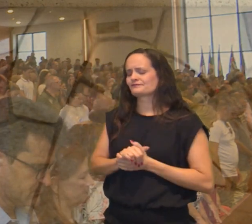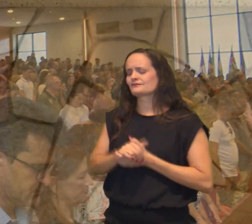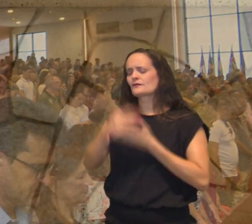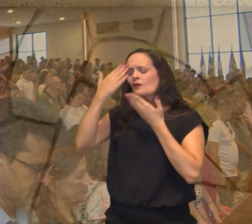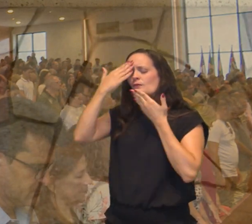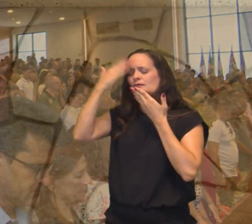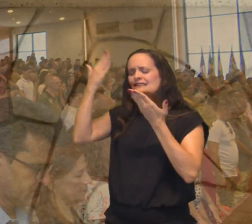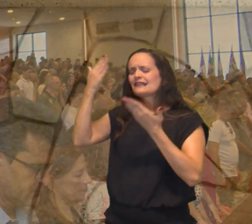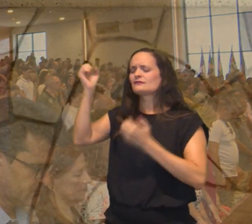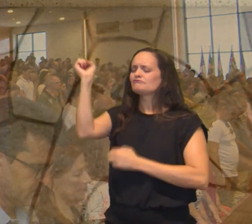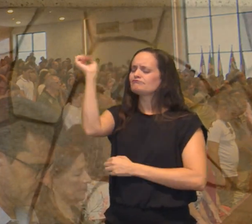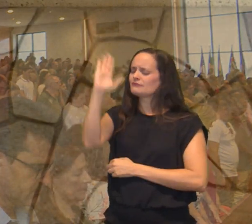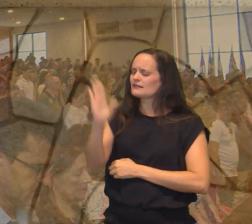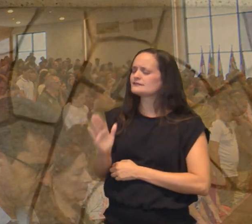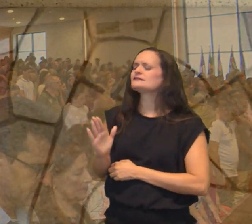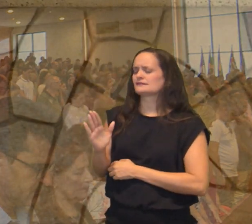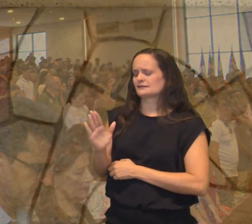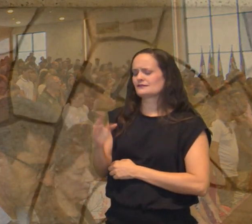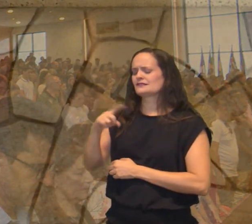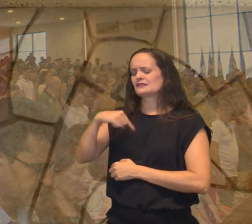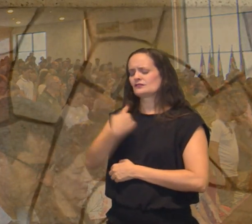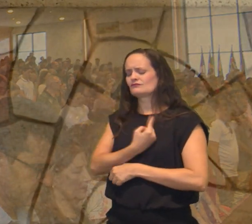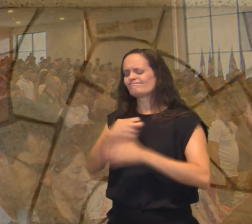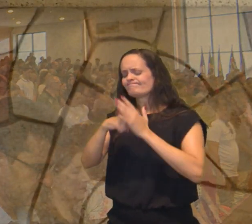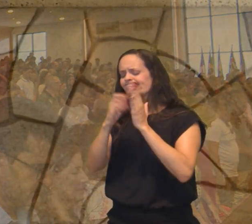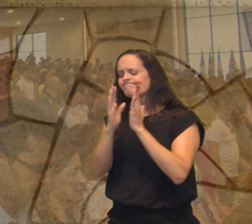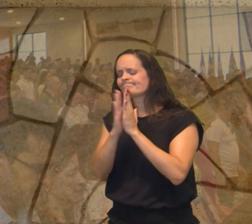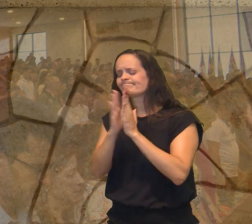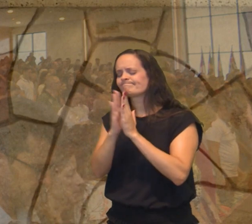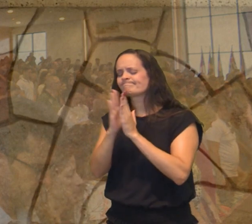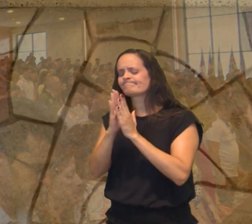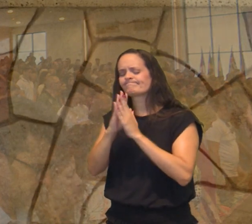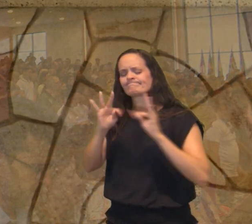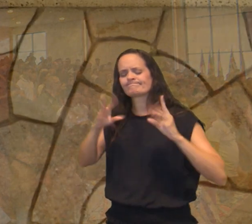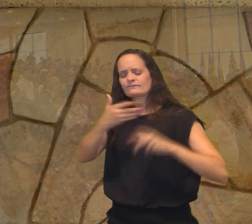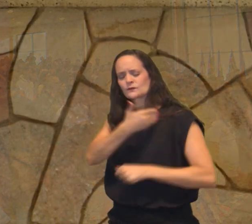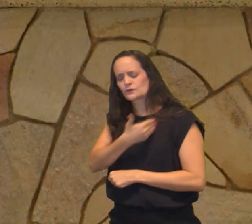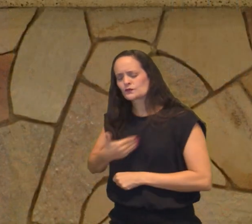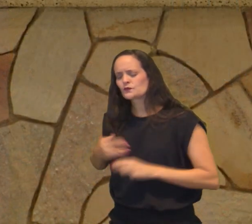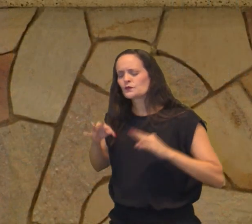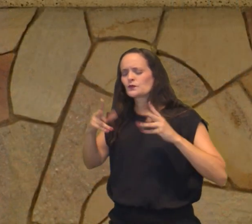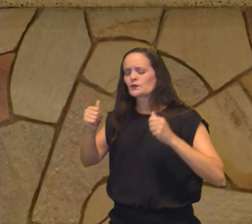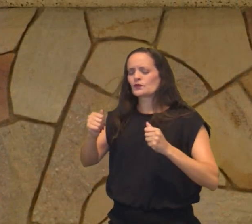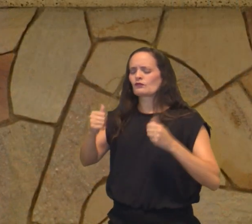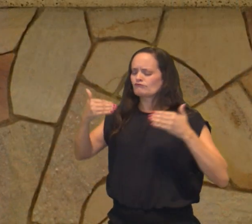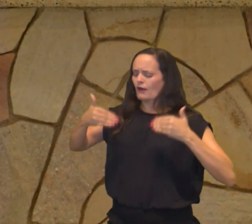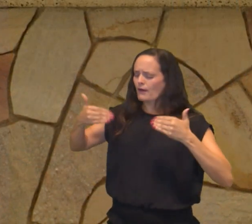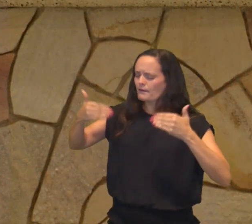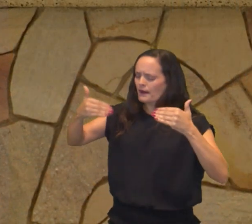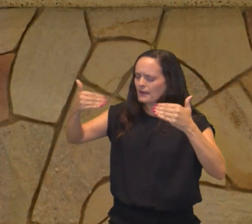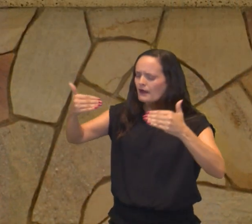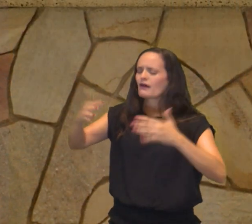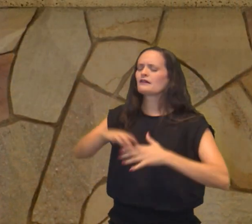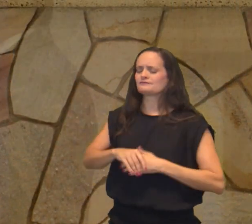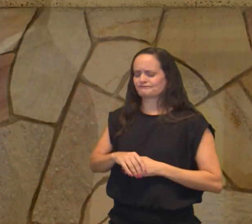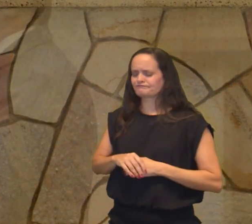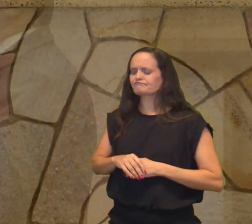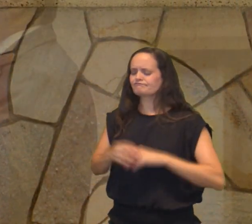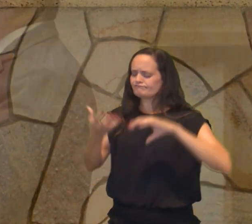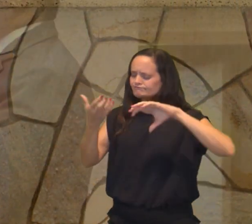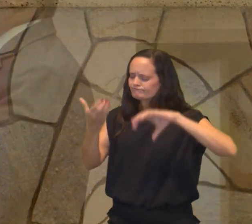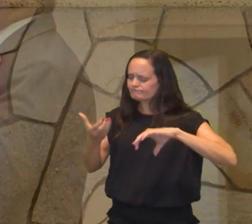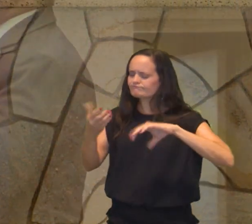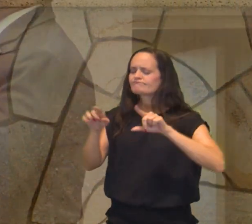nosso Brasil. Oramos pelas autoridades constituídas do nosso Brasil, os 3 poderes constituídos, ó Pai, o